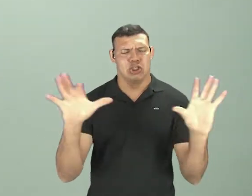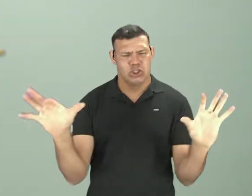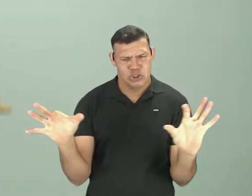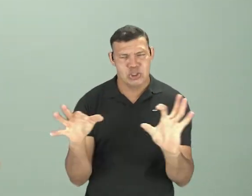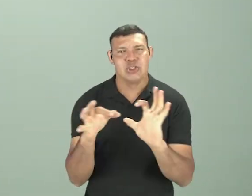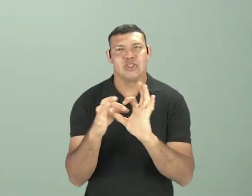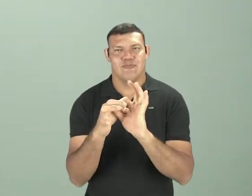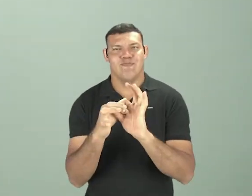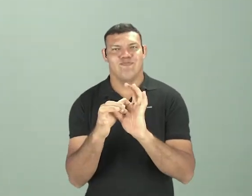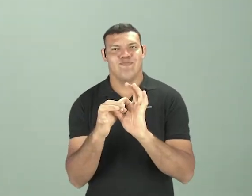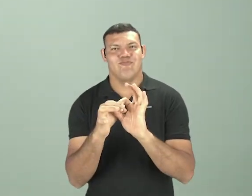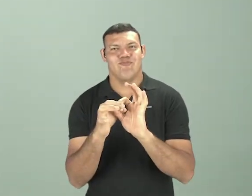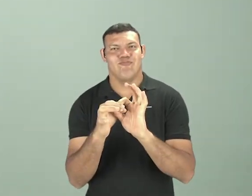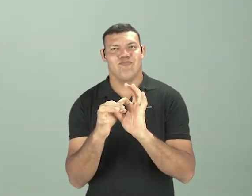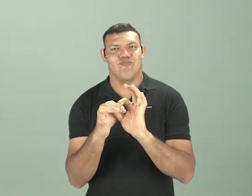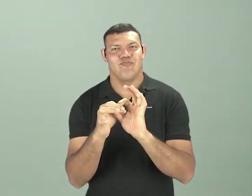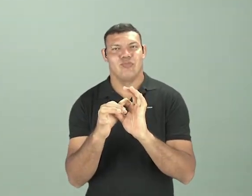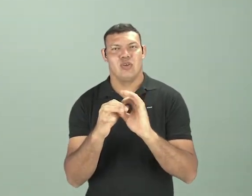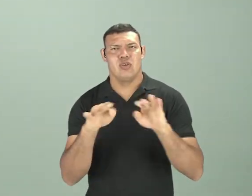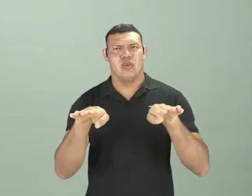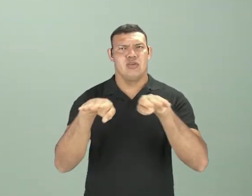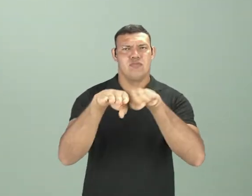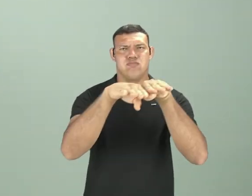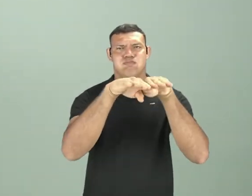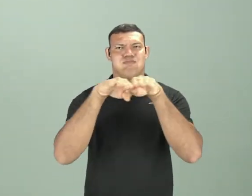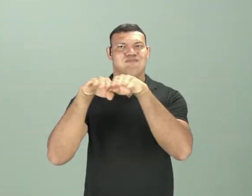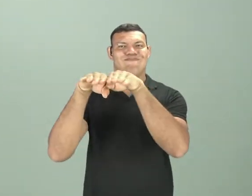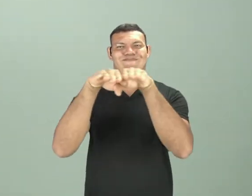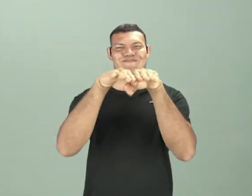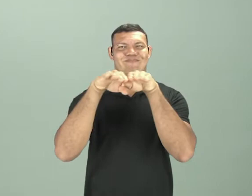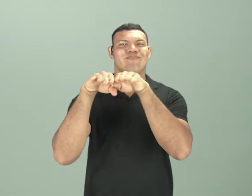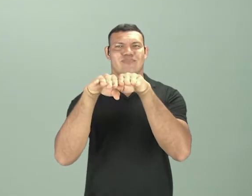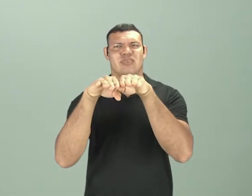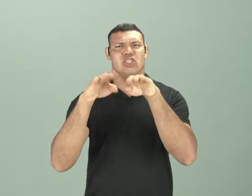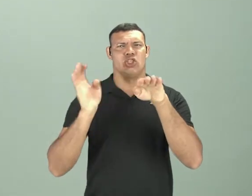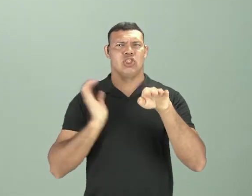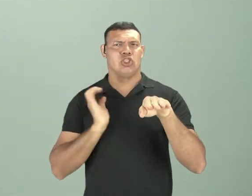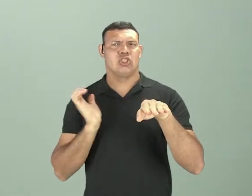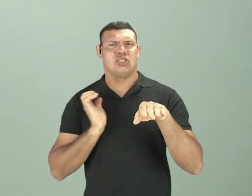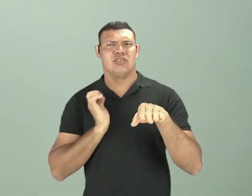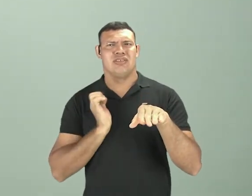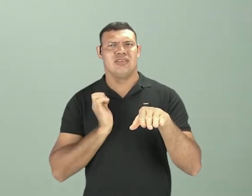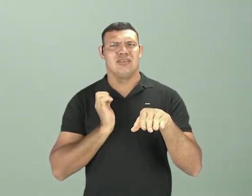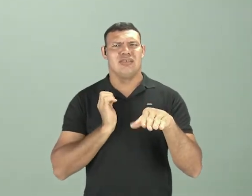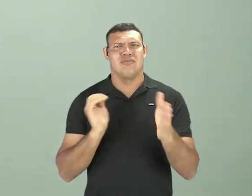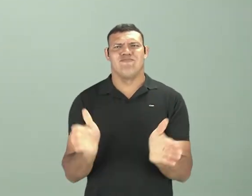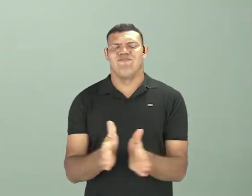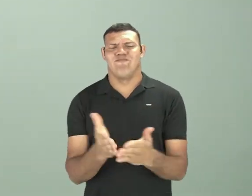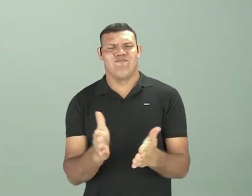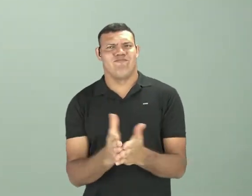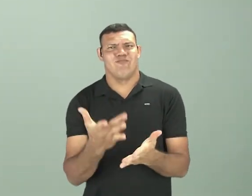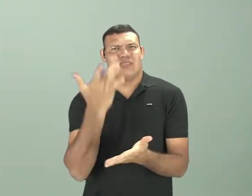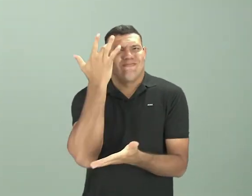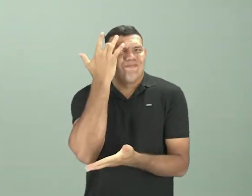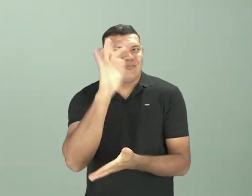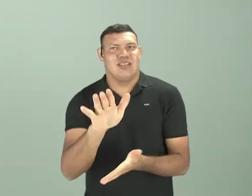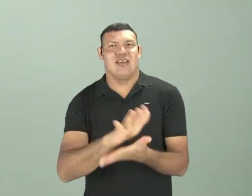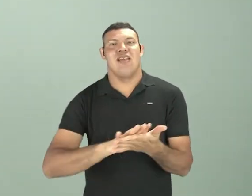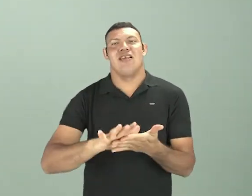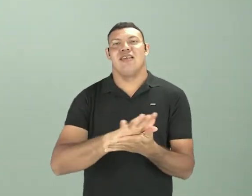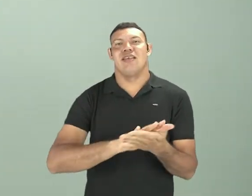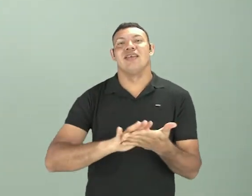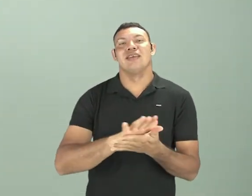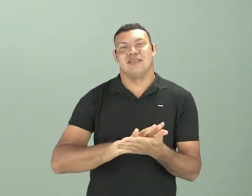vinculado à elite, à população em massa. A maior parte das pessoas, elas não sabiam o que estava acontecendo, né? Tem-se